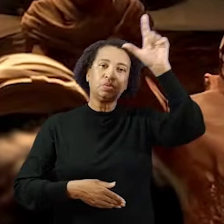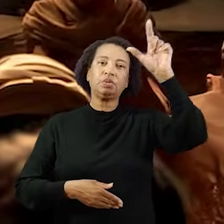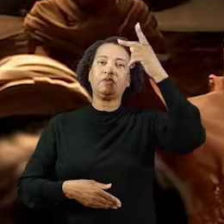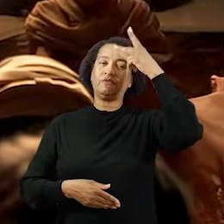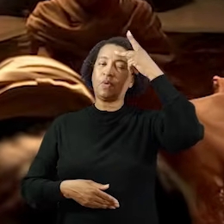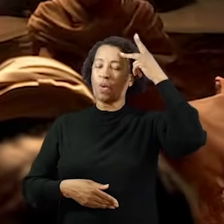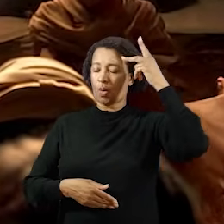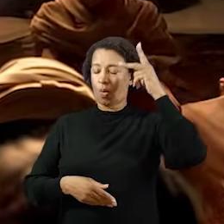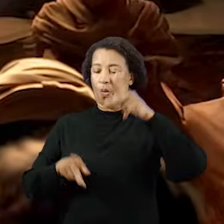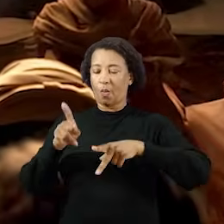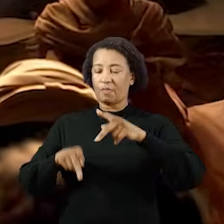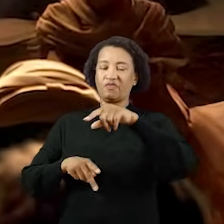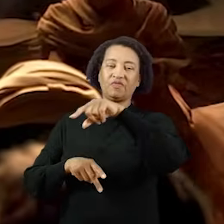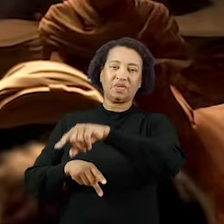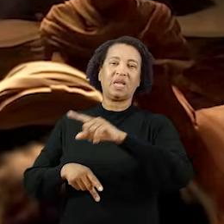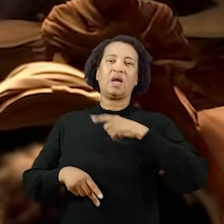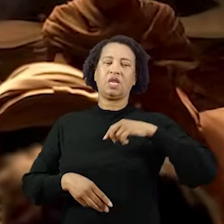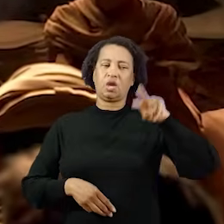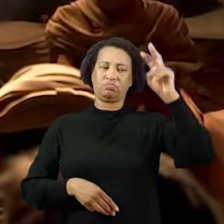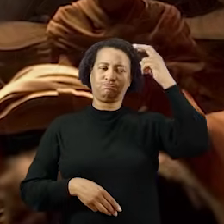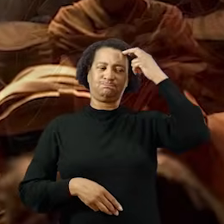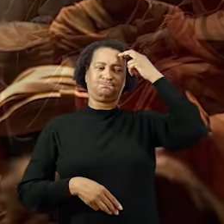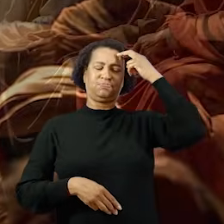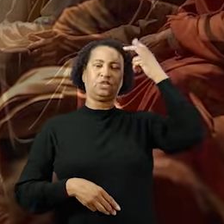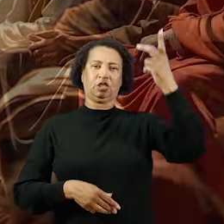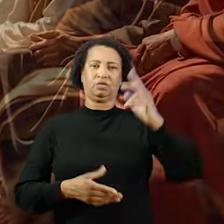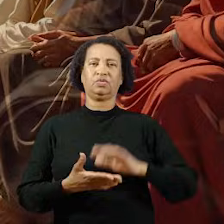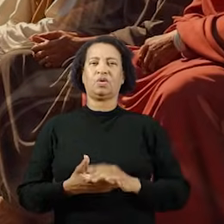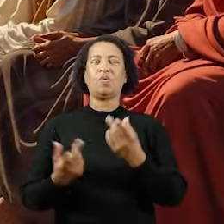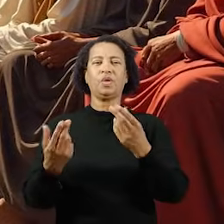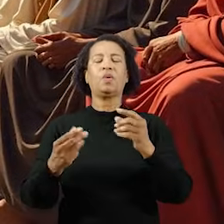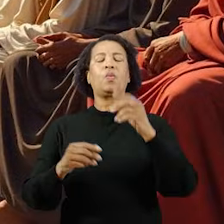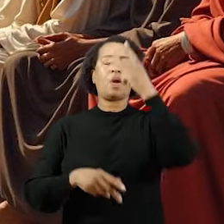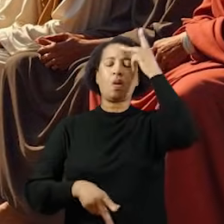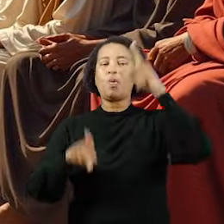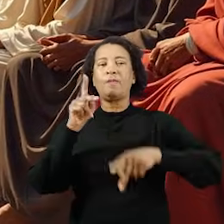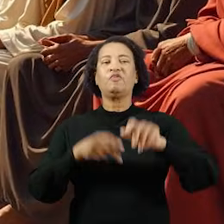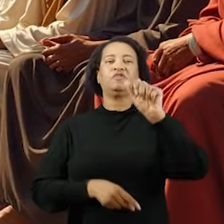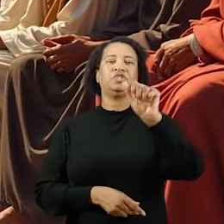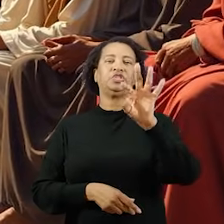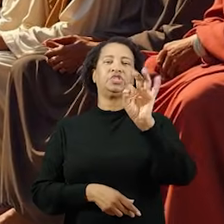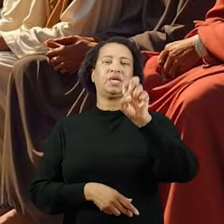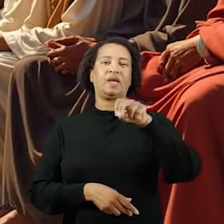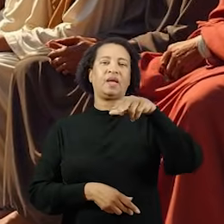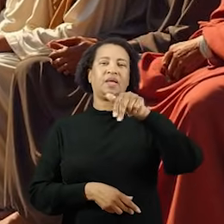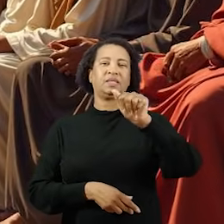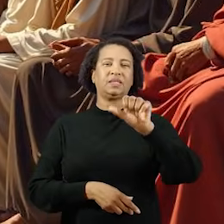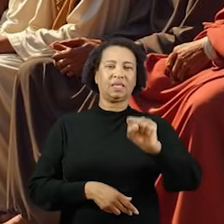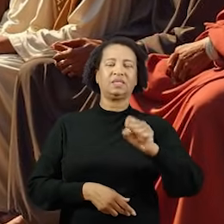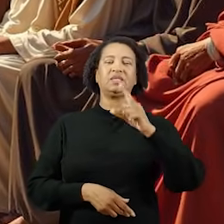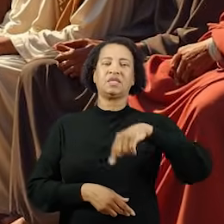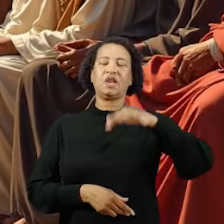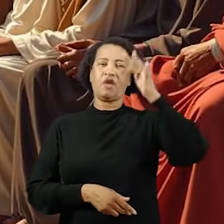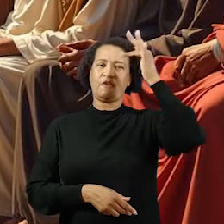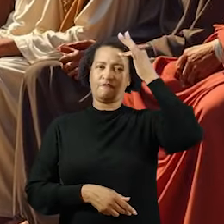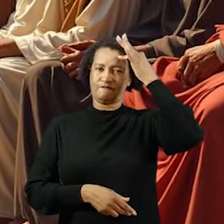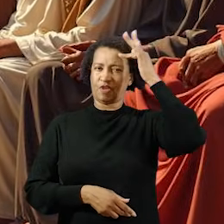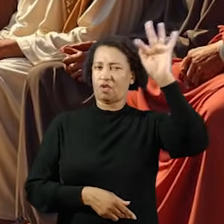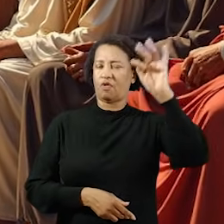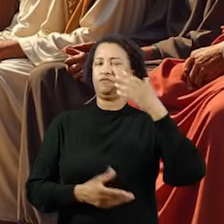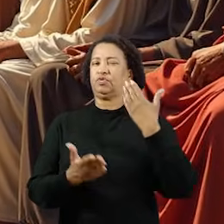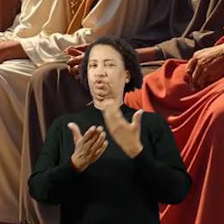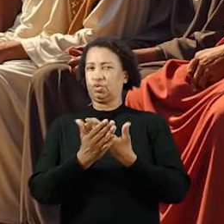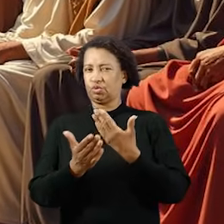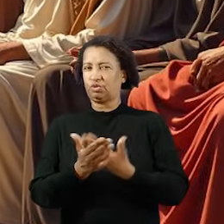era intelectualizado, como o povo de Atenas. Eram filósofos, estudiosos e grandes oradores. Mas